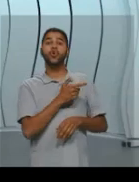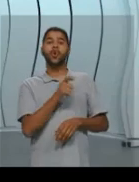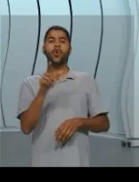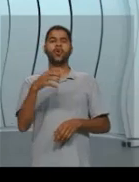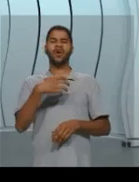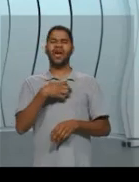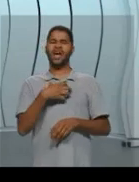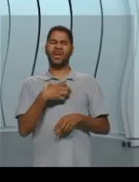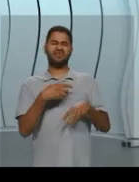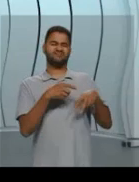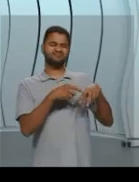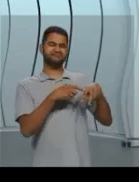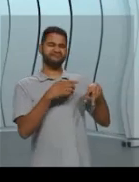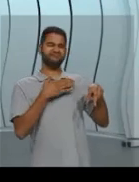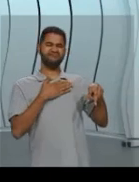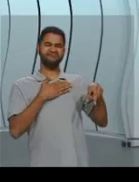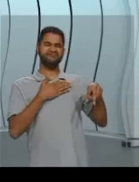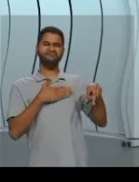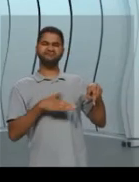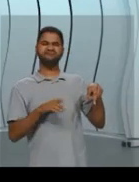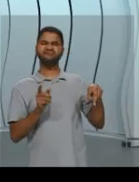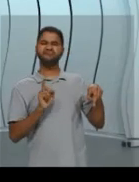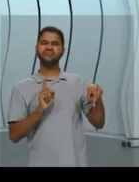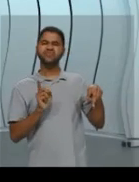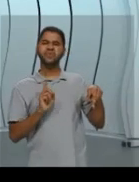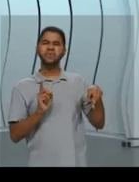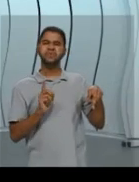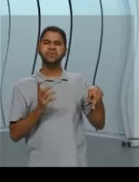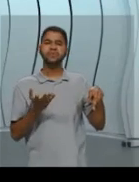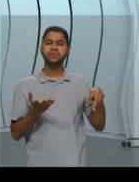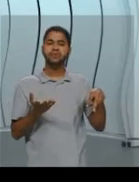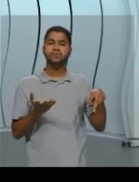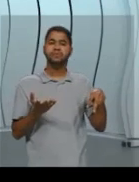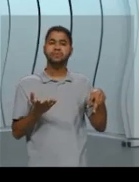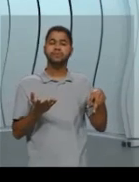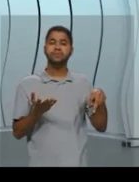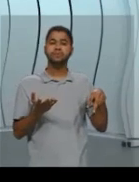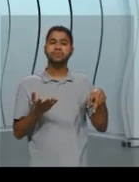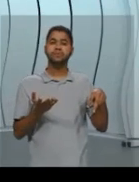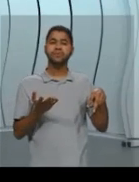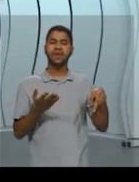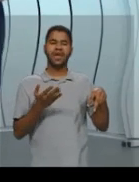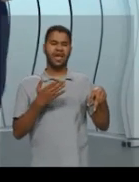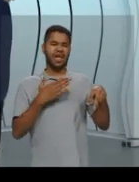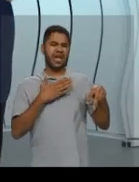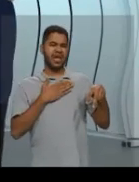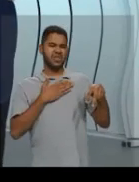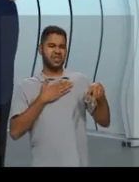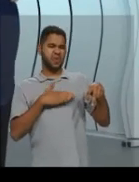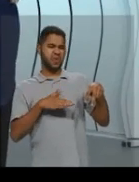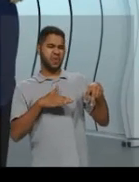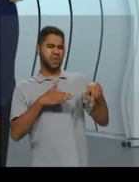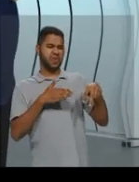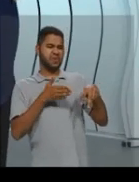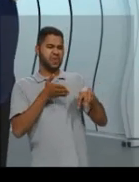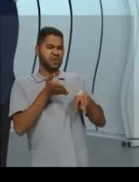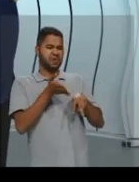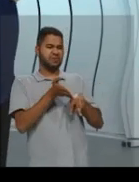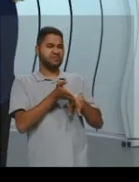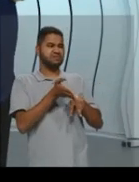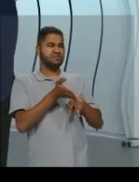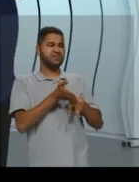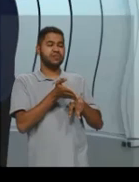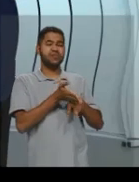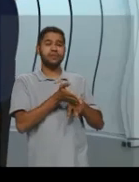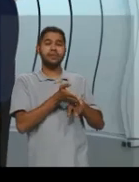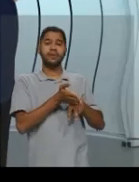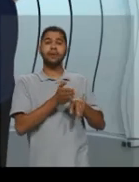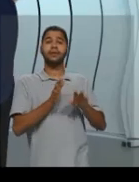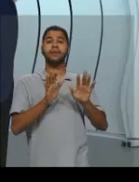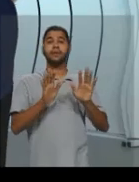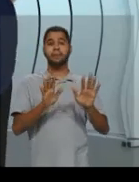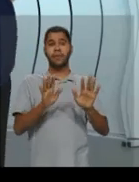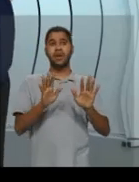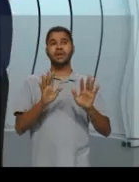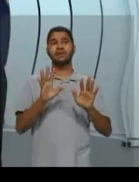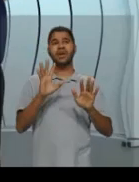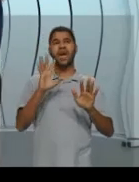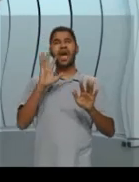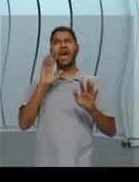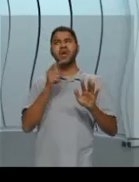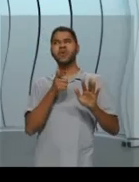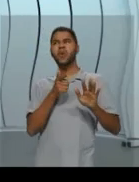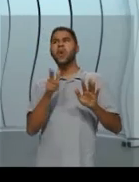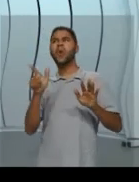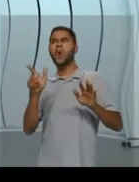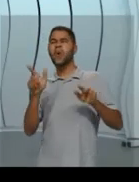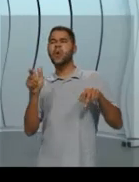não gostou dessas calças. Não gosto destas calças, mas acho que já vi